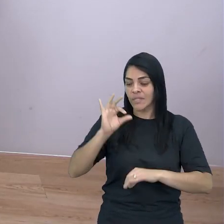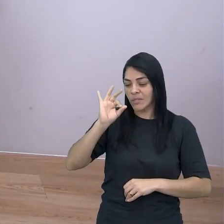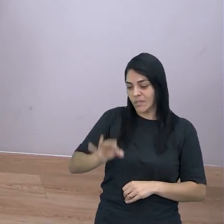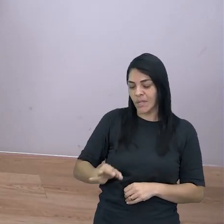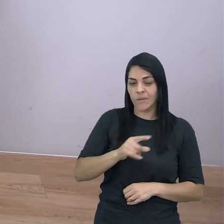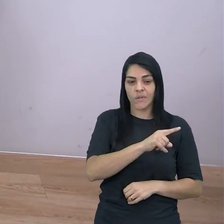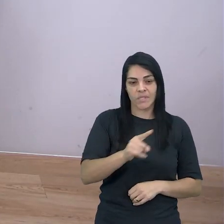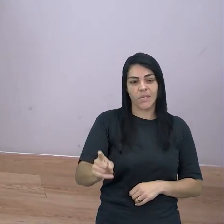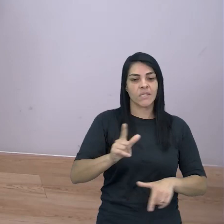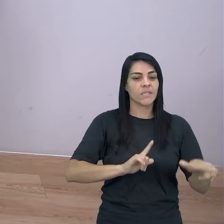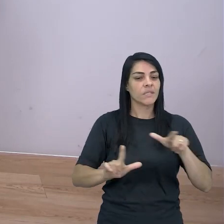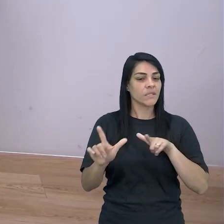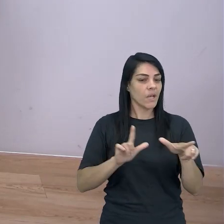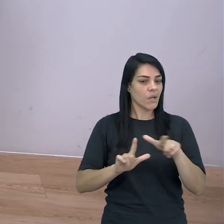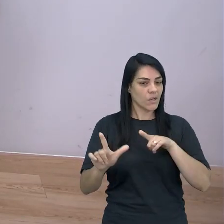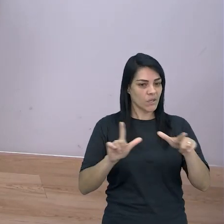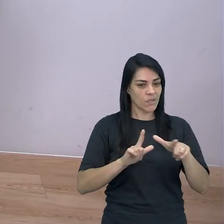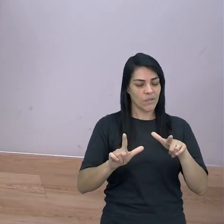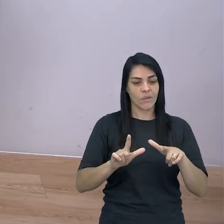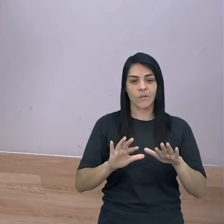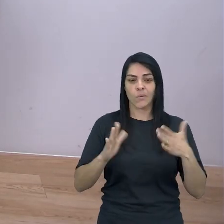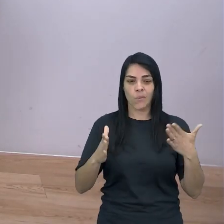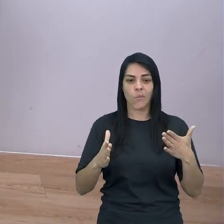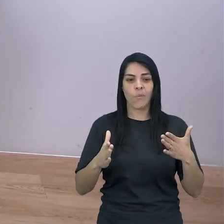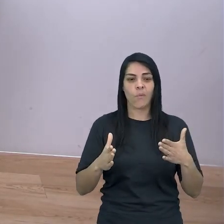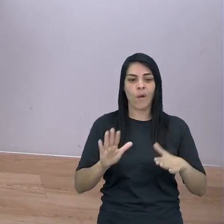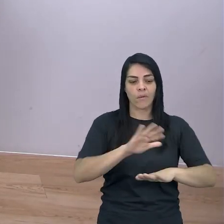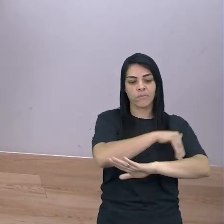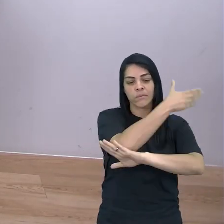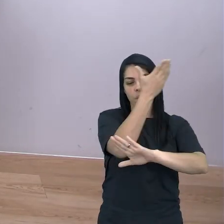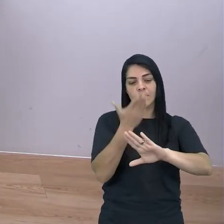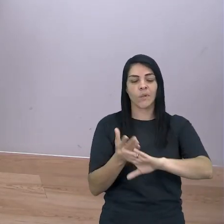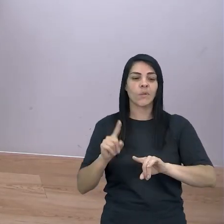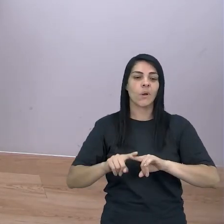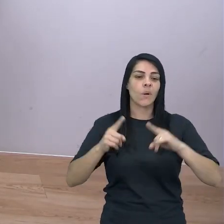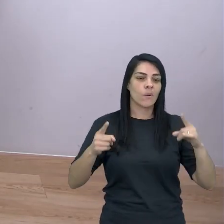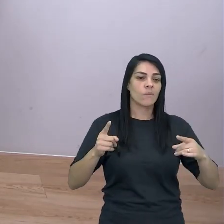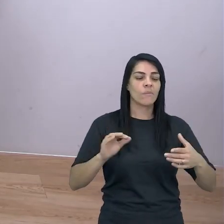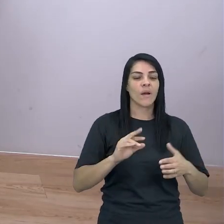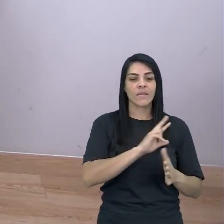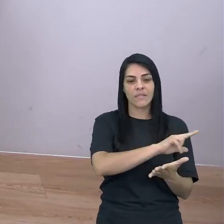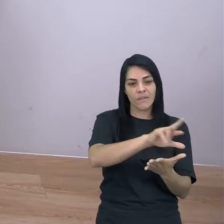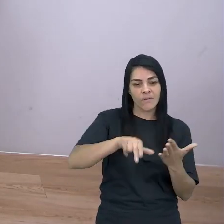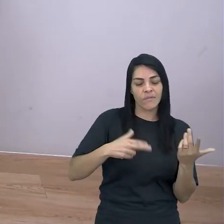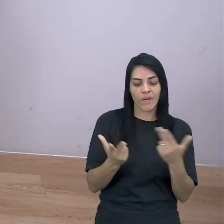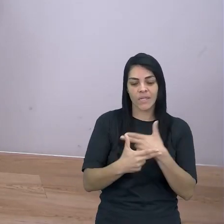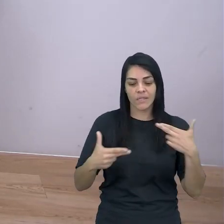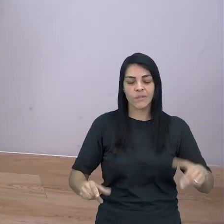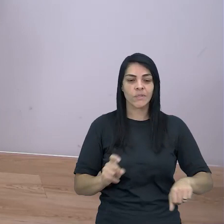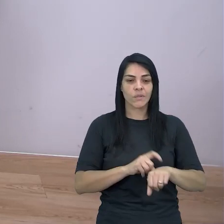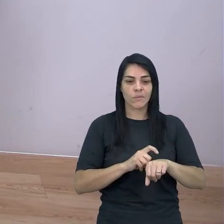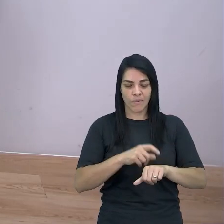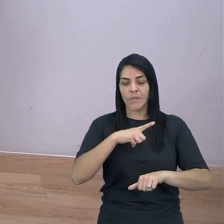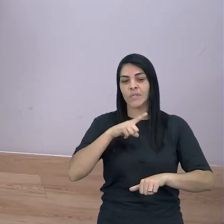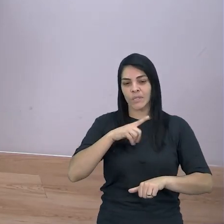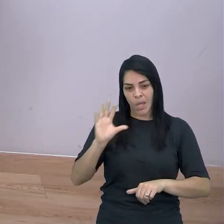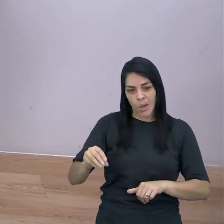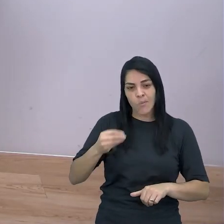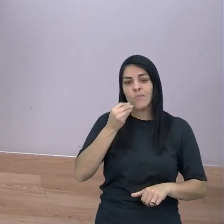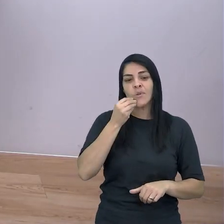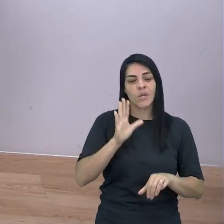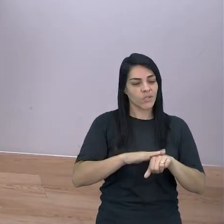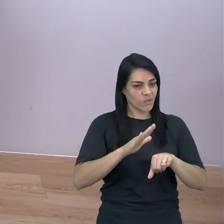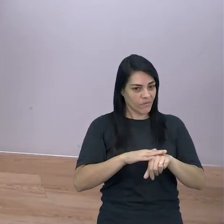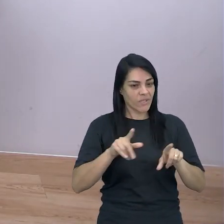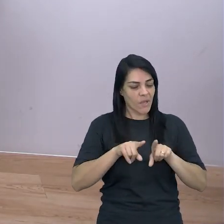estão trabalhando, não digo o tempo inteiro, mas várias coisas, vários momentos, tem essa oportunidade de fazer